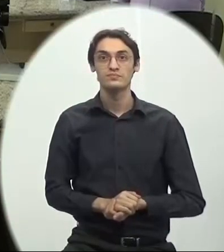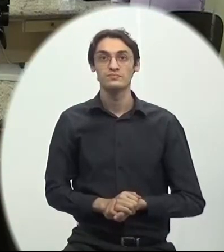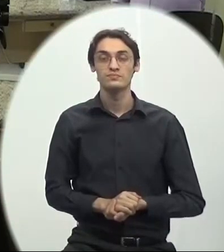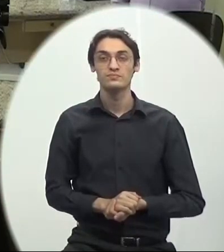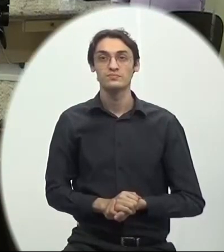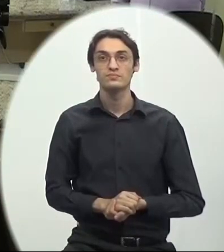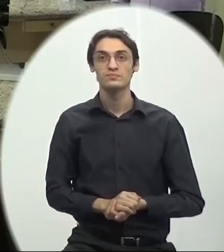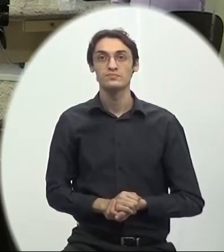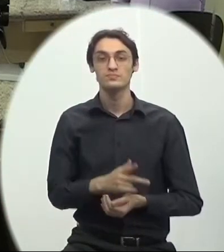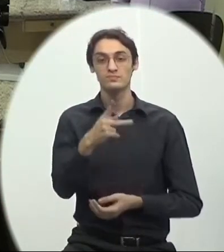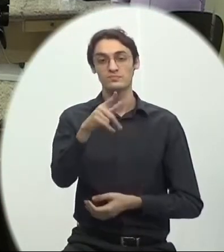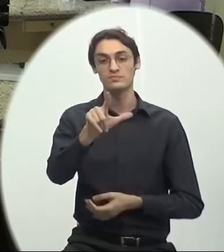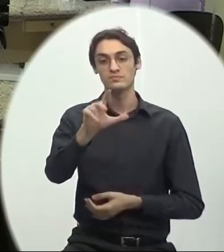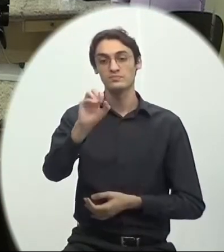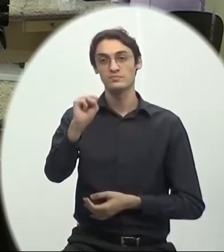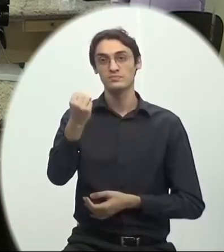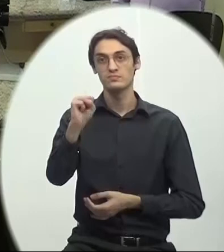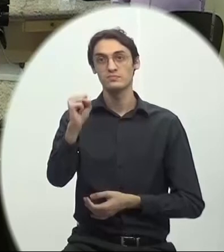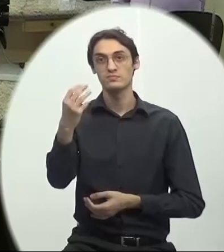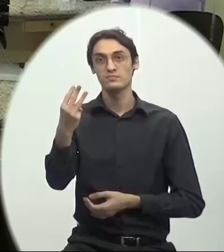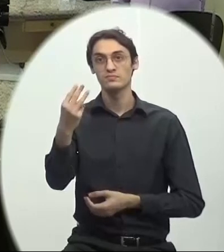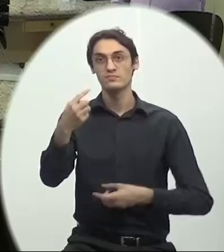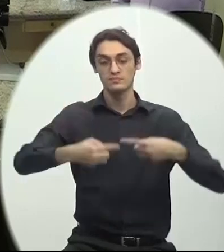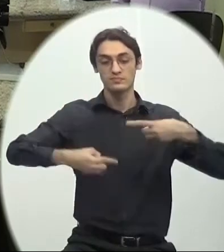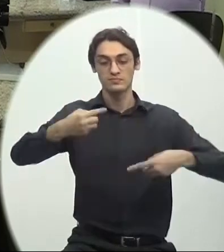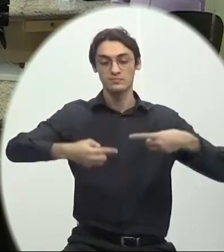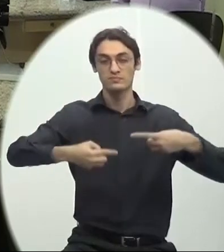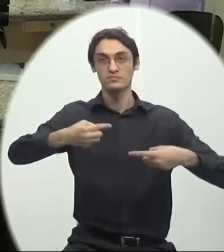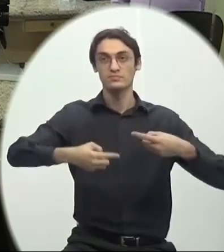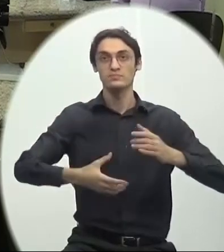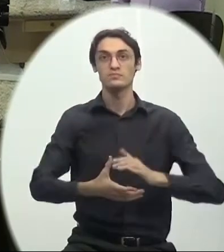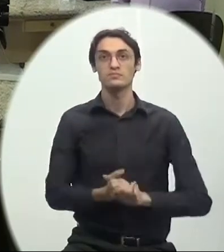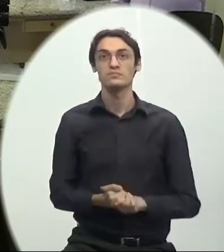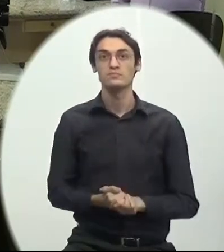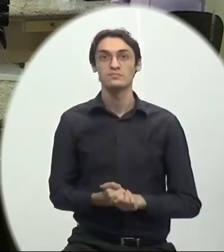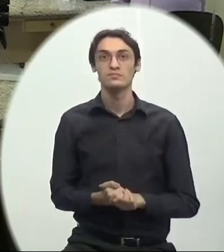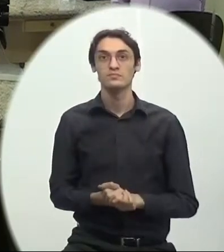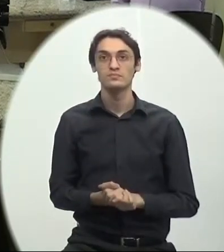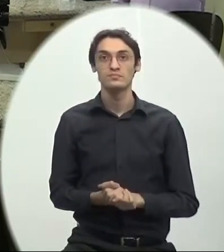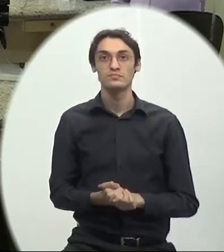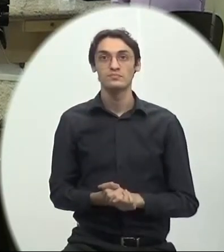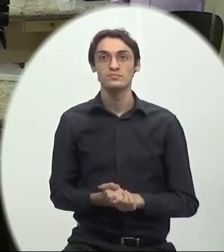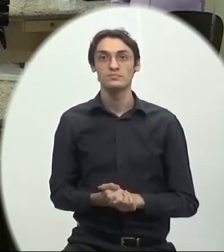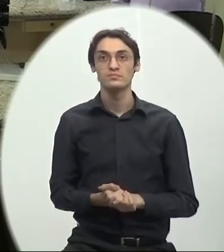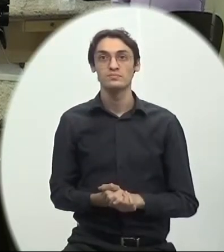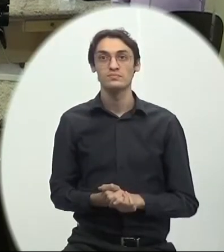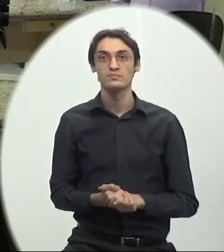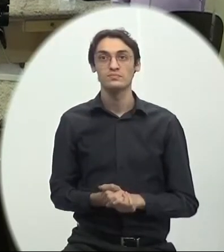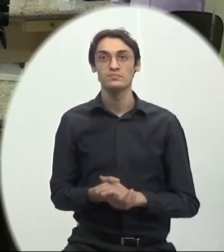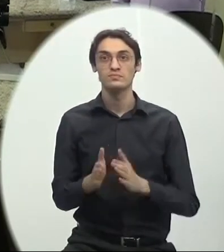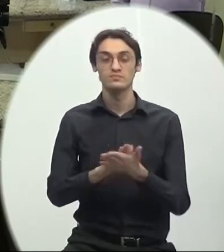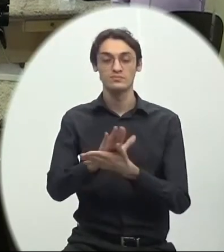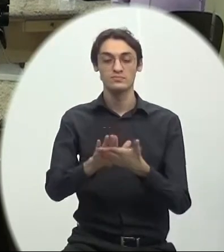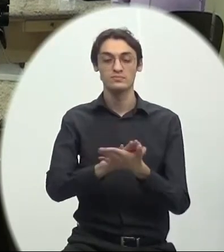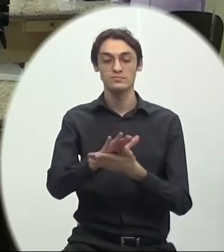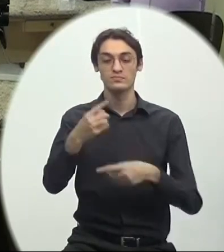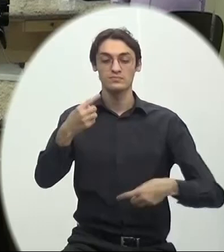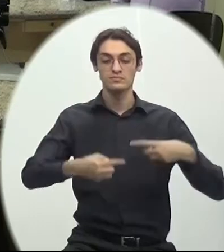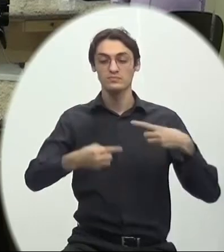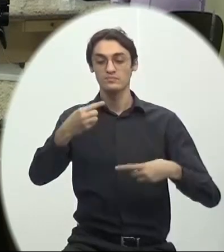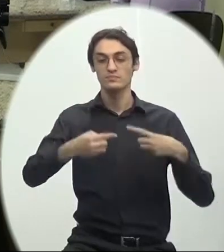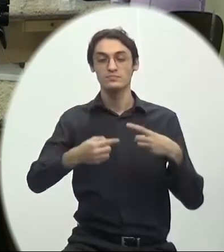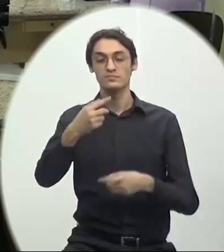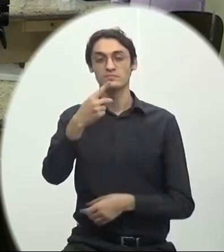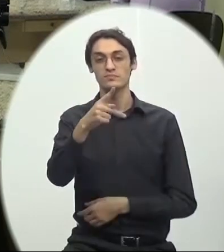O PL 83/2020 continua em discussão. Não havendo mais quem queira discutir,